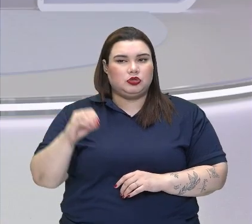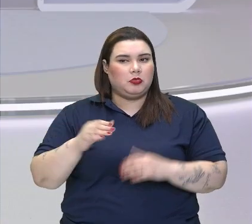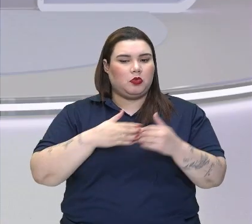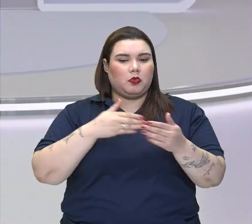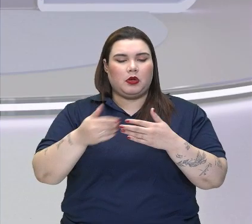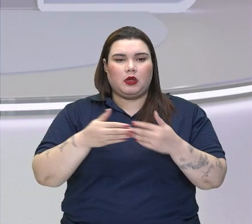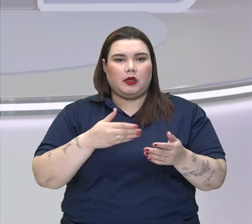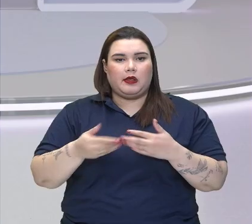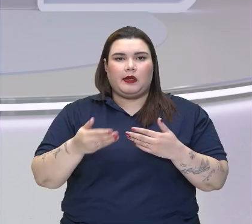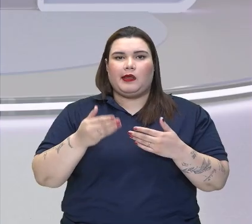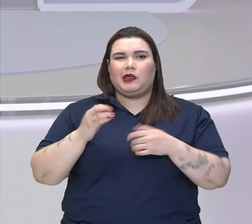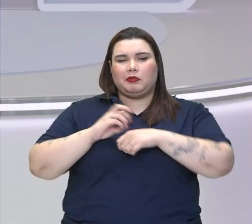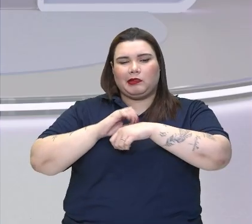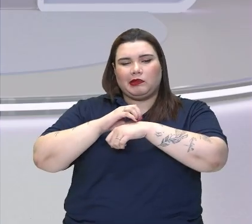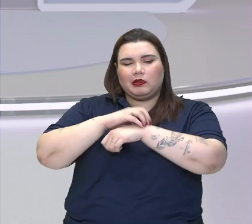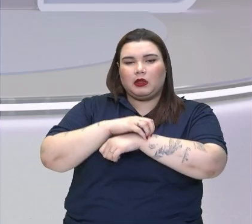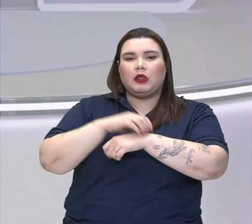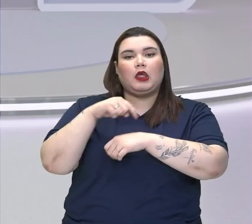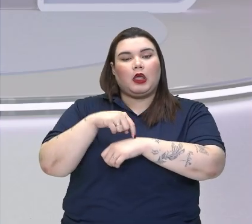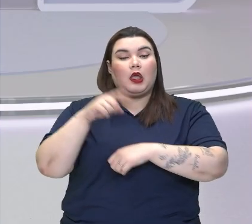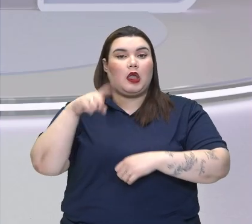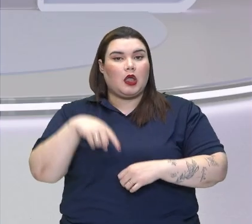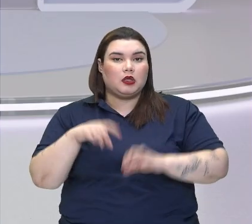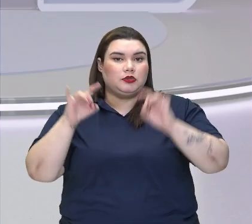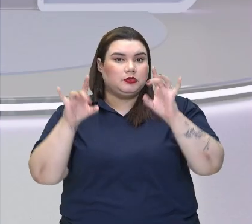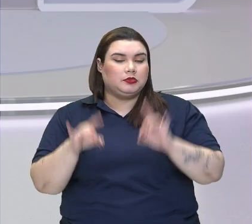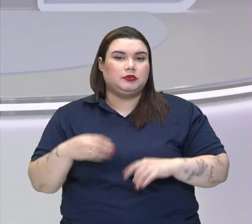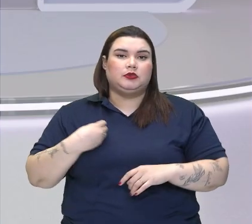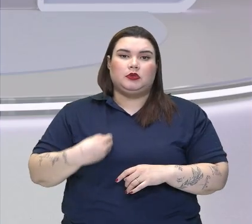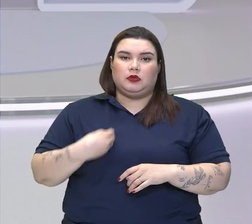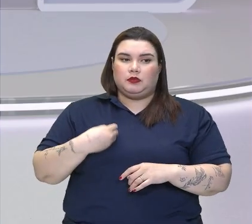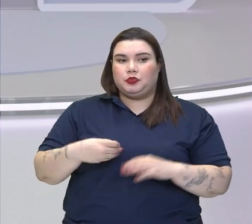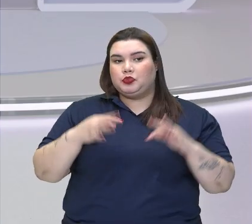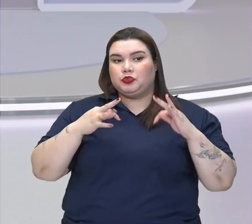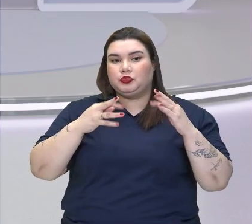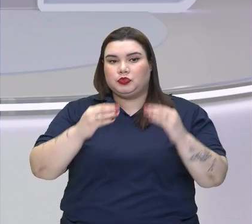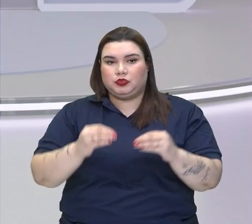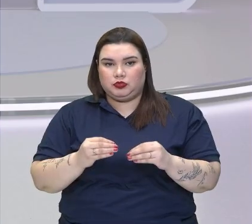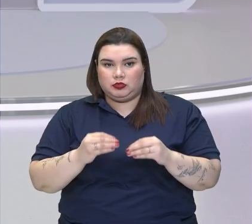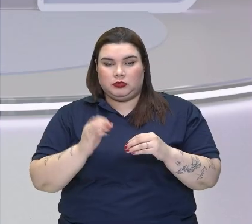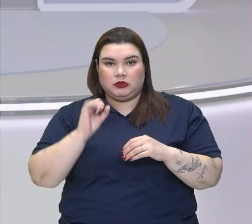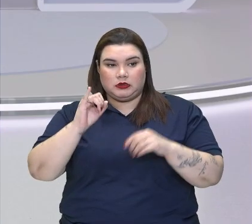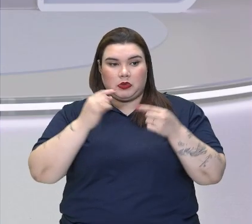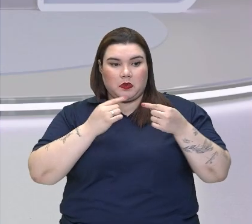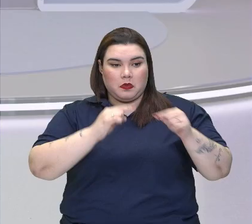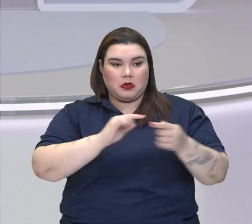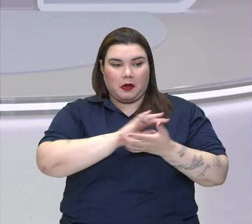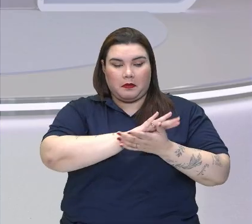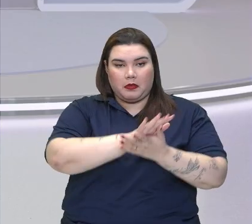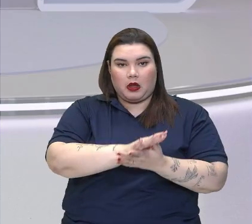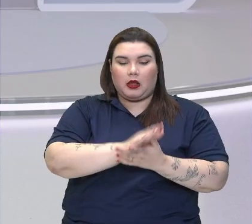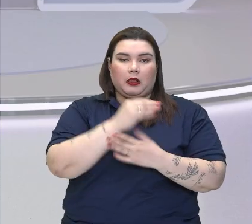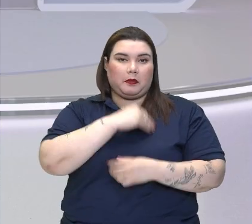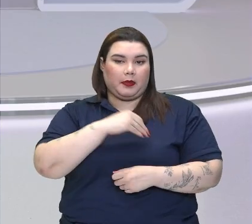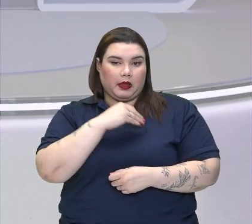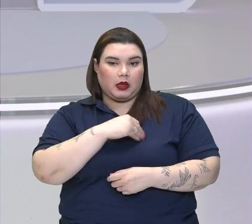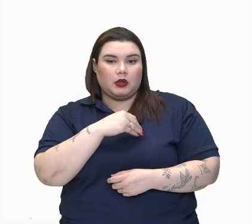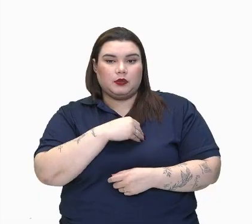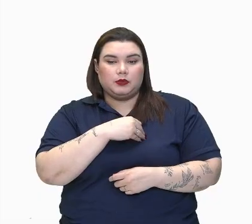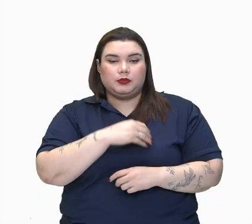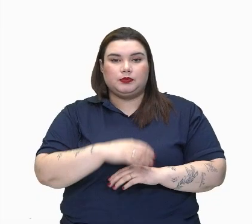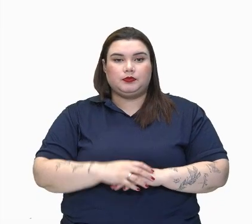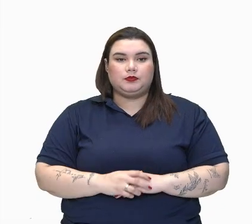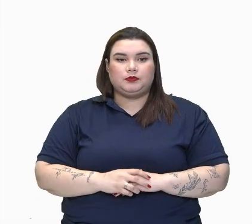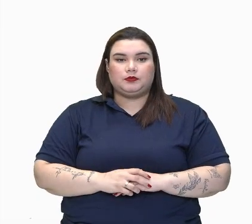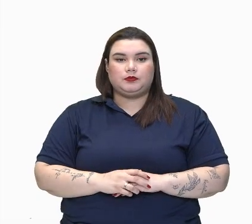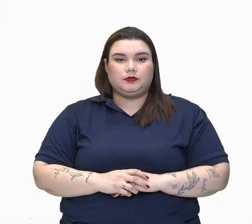ser morto, nada pode ser destruído. O atentado à vida é um pecado gravíssimo. Vamos lá, vamos